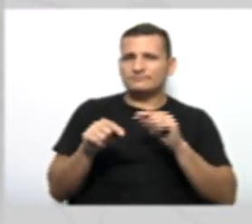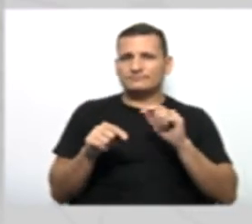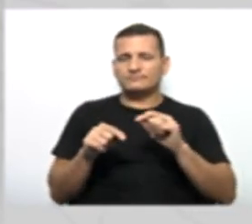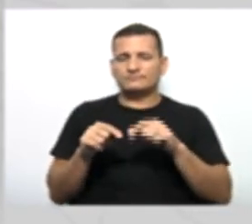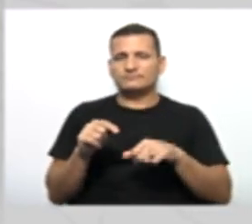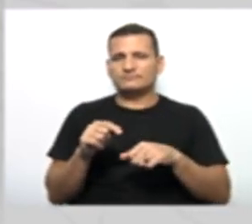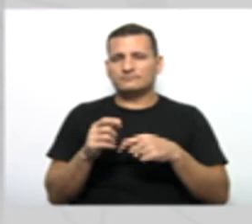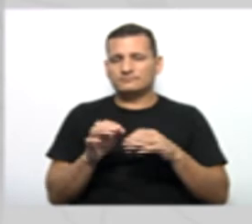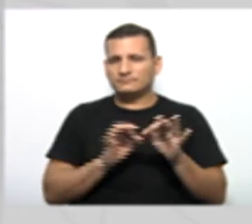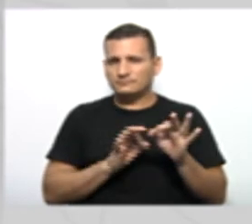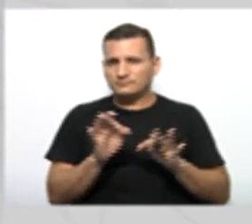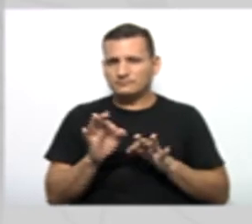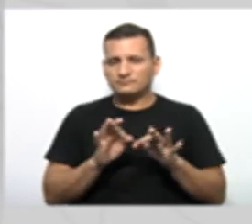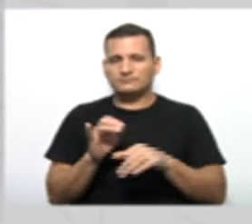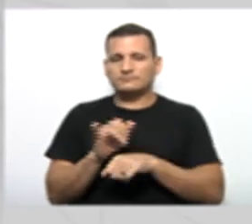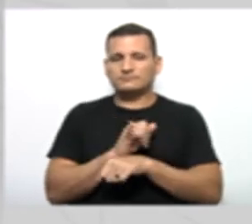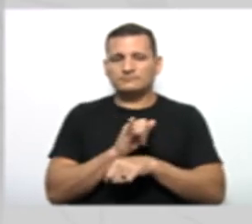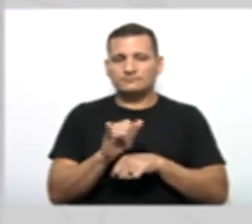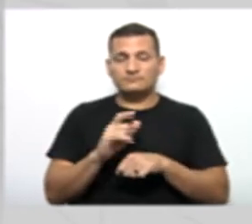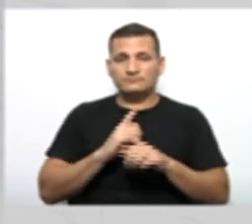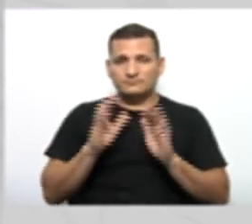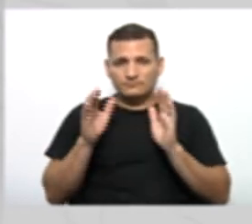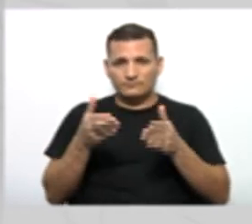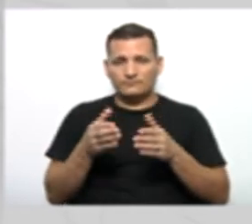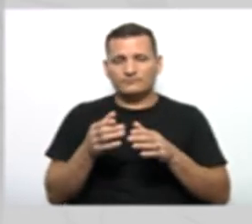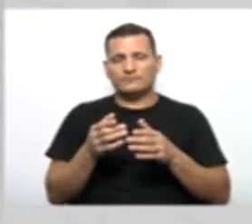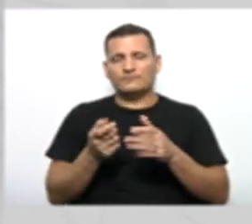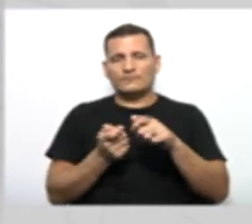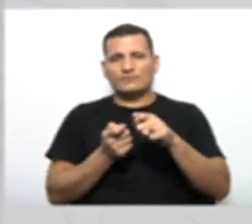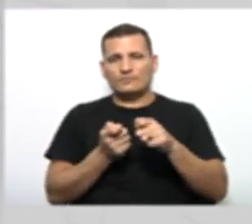que dê ênfase à sustentabilidade